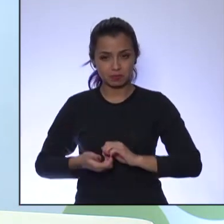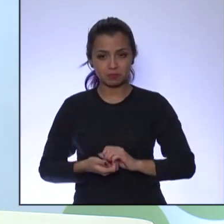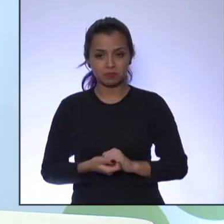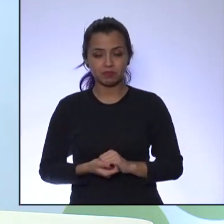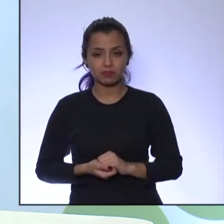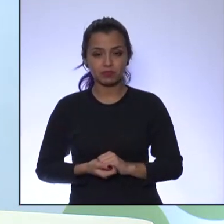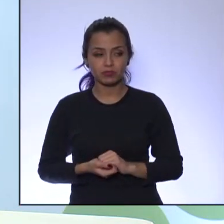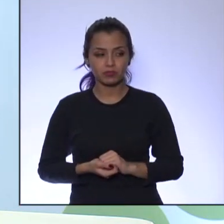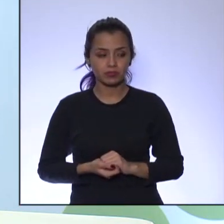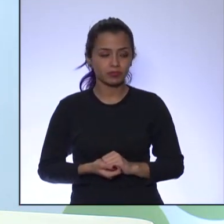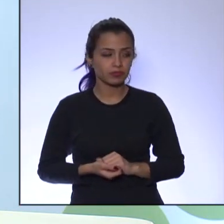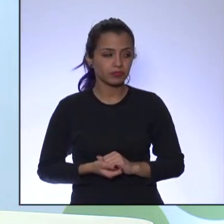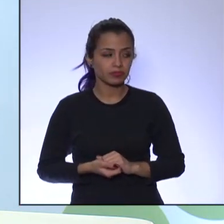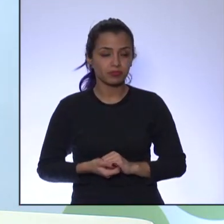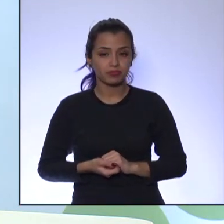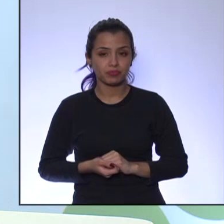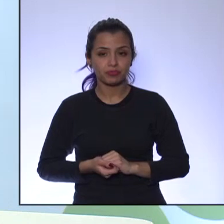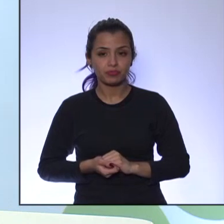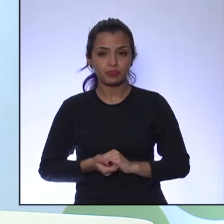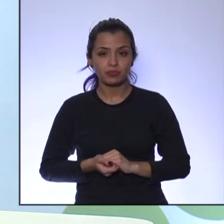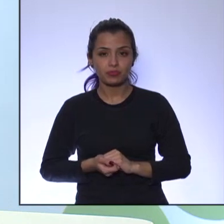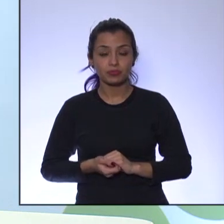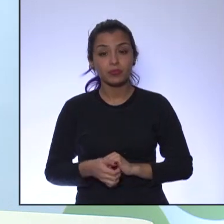coisa que a gente precisa